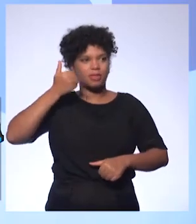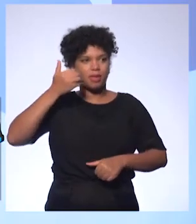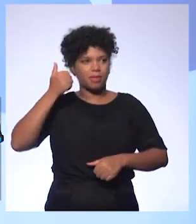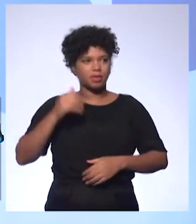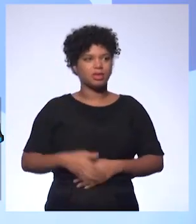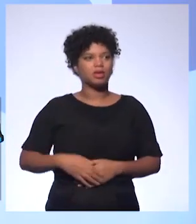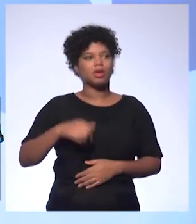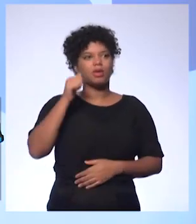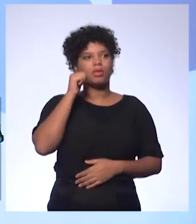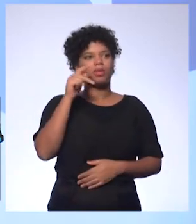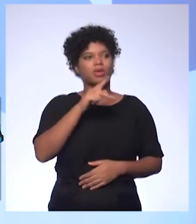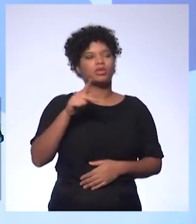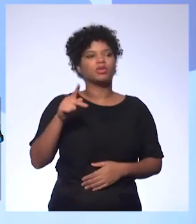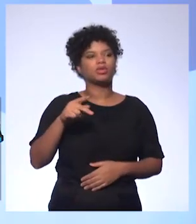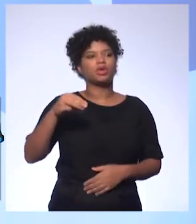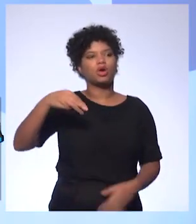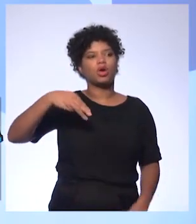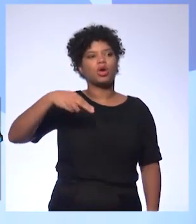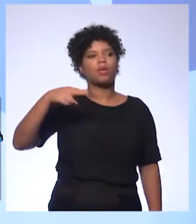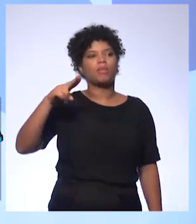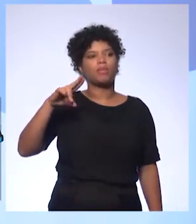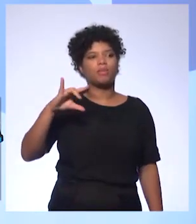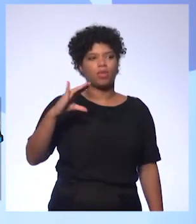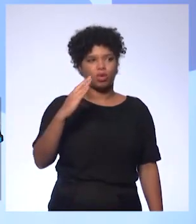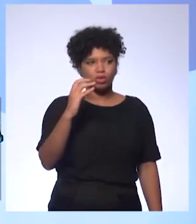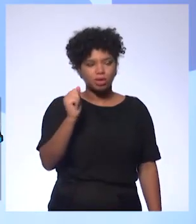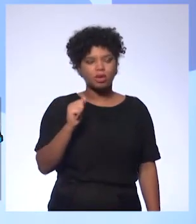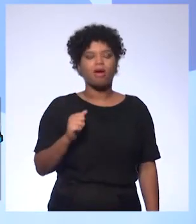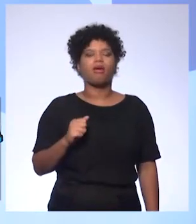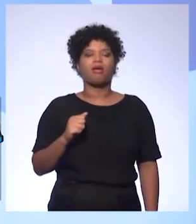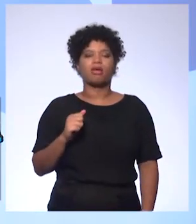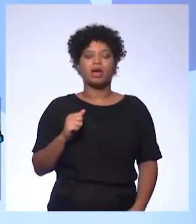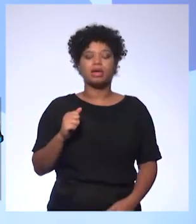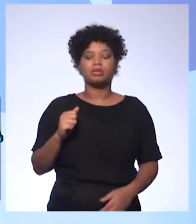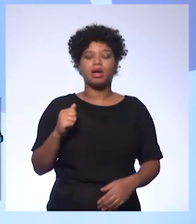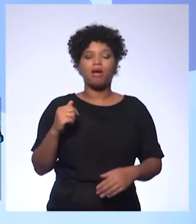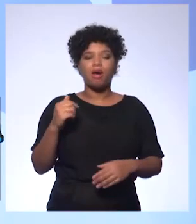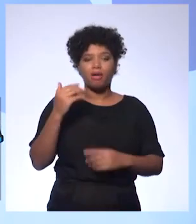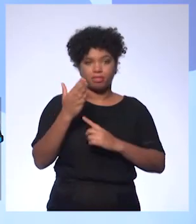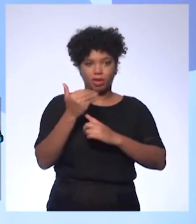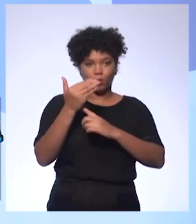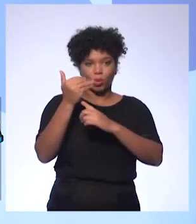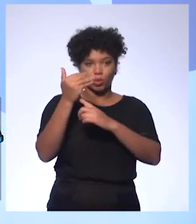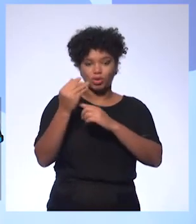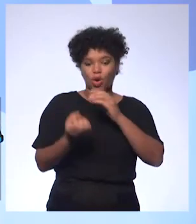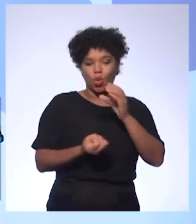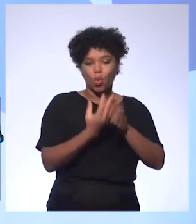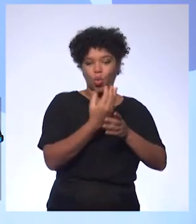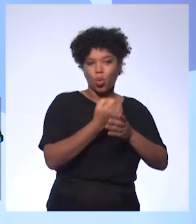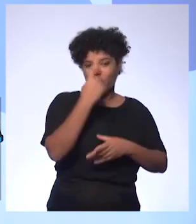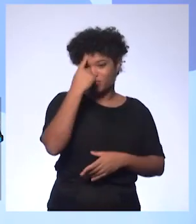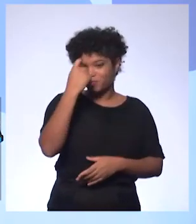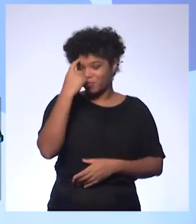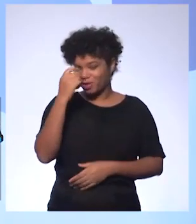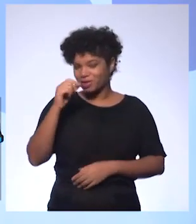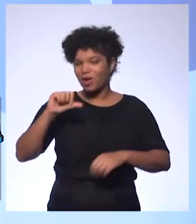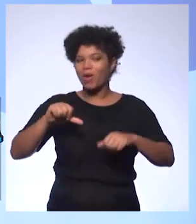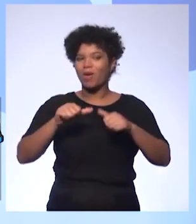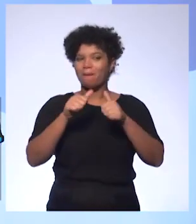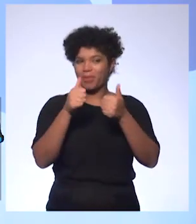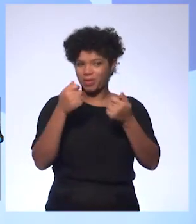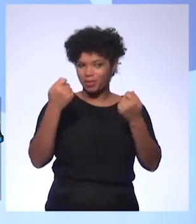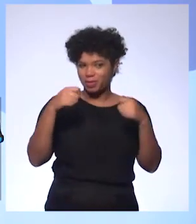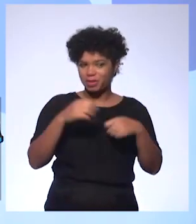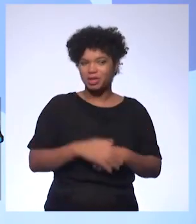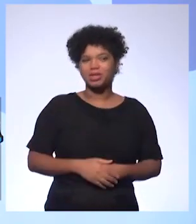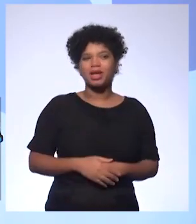aprimorar e perseverança. Professora Patrícia, aprimorar tecnologia e criatividade. Professora Eliette, autoconfiança e determinação. E,